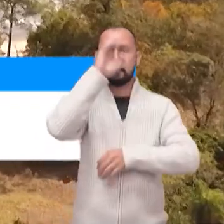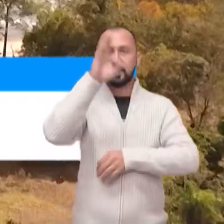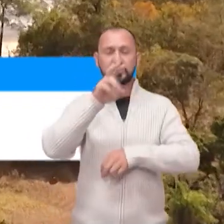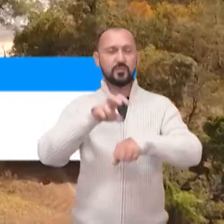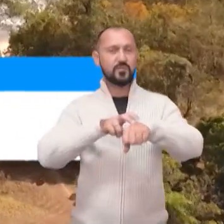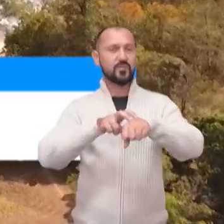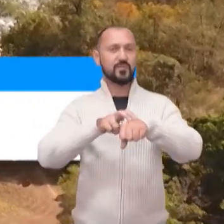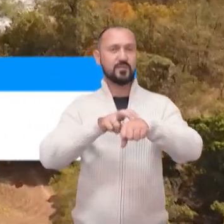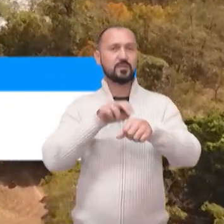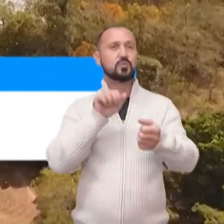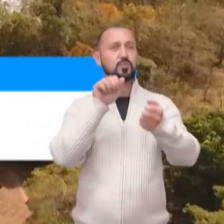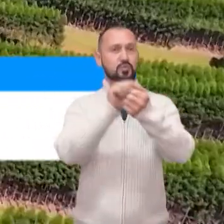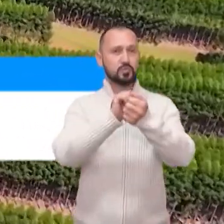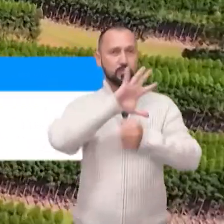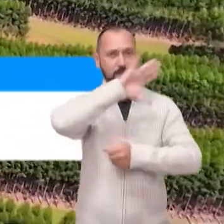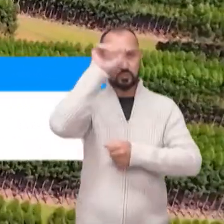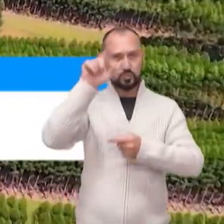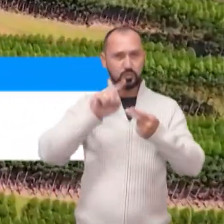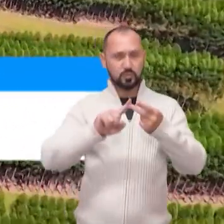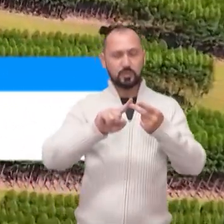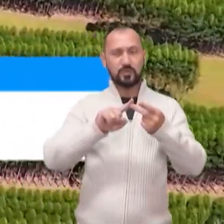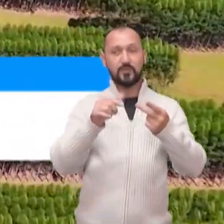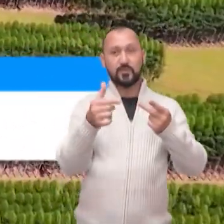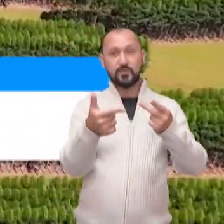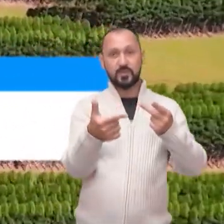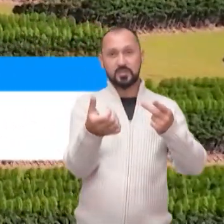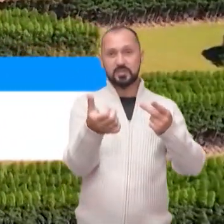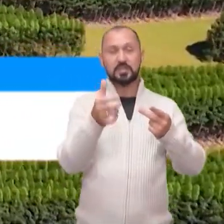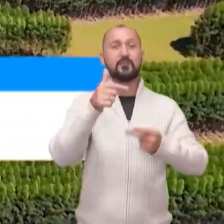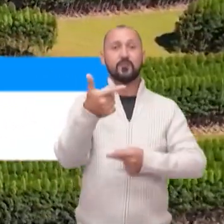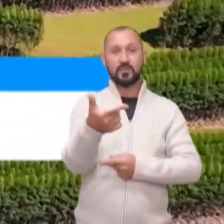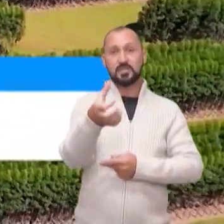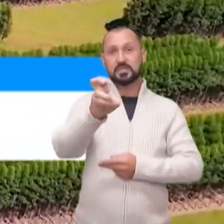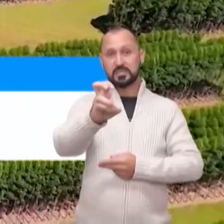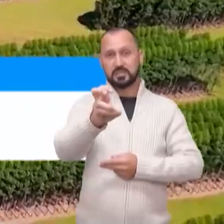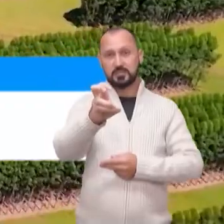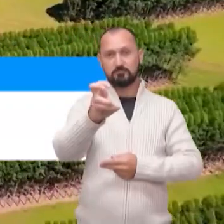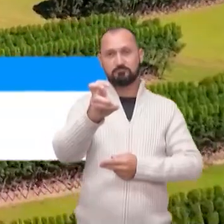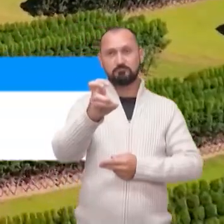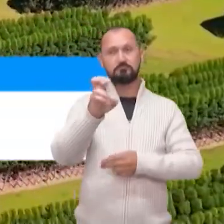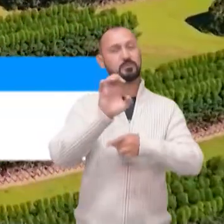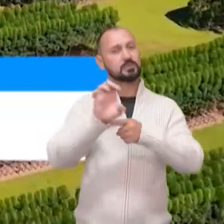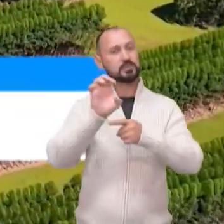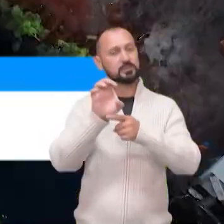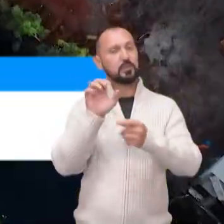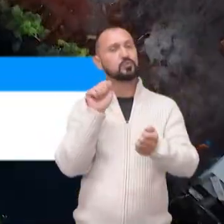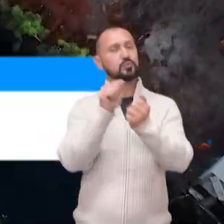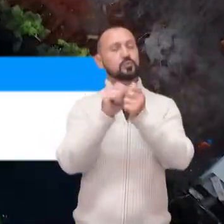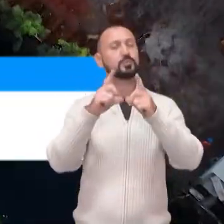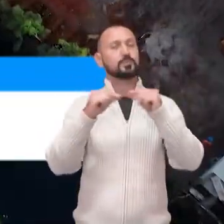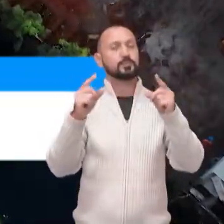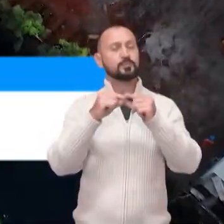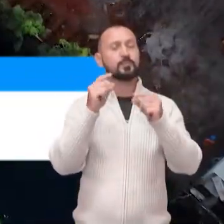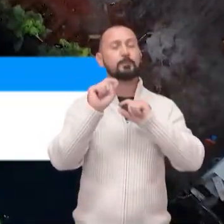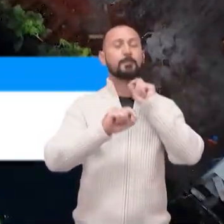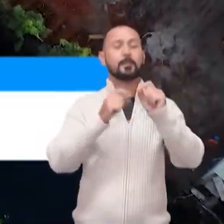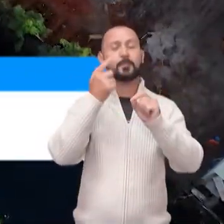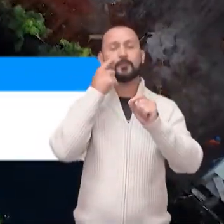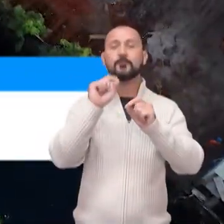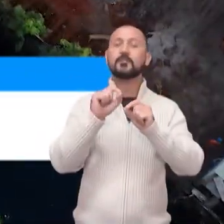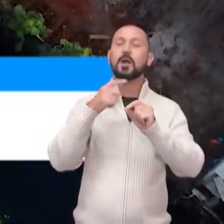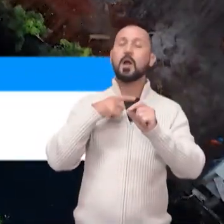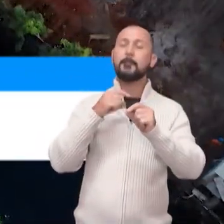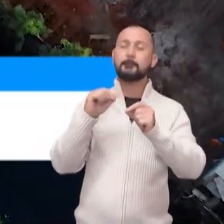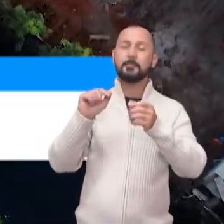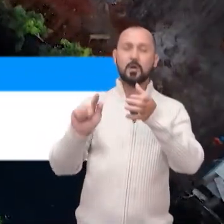uma autarquia interfederativa composta por Mato Grosso do Sul e outros 25 estados e o Distrito Federal, destinada a ações